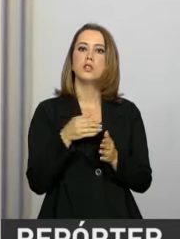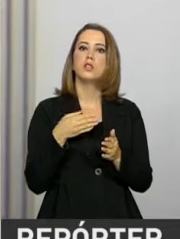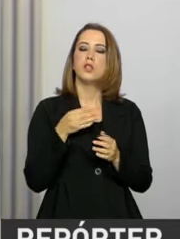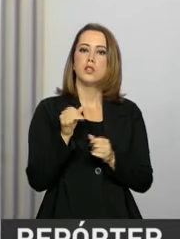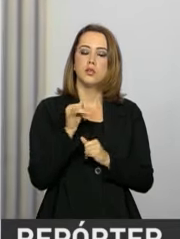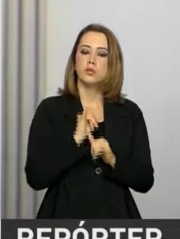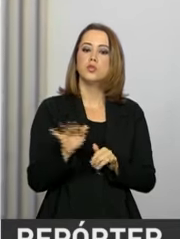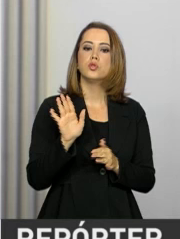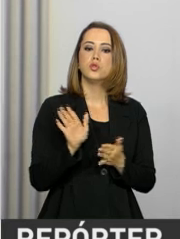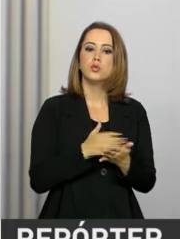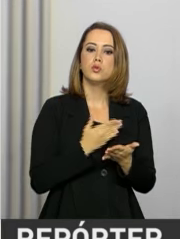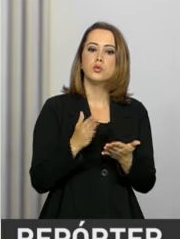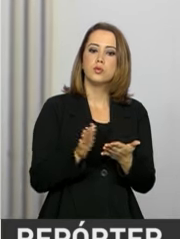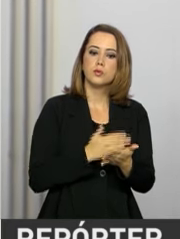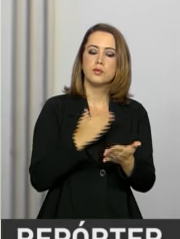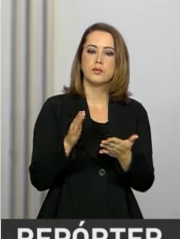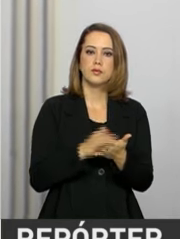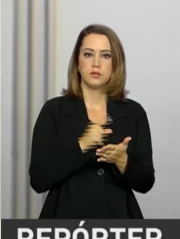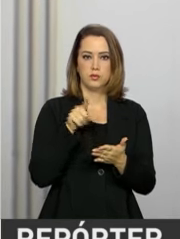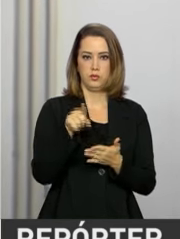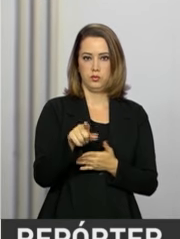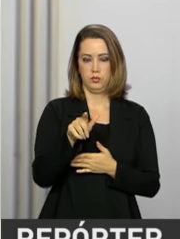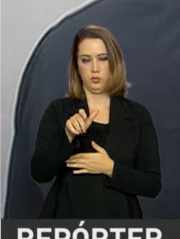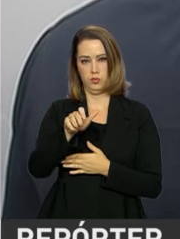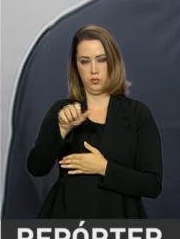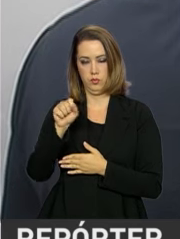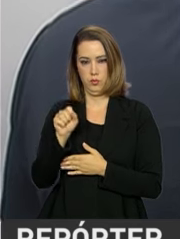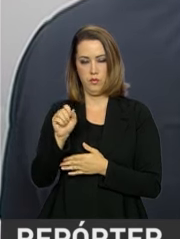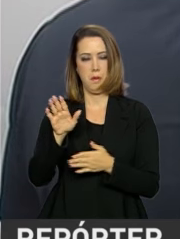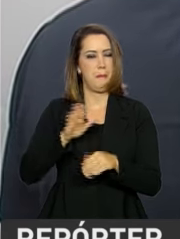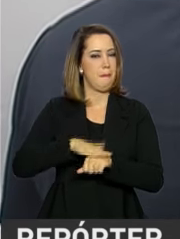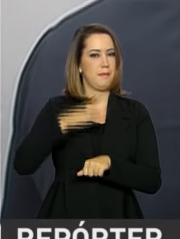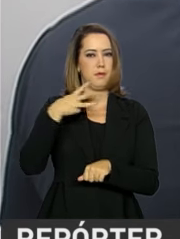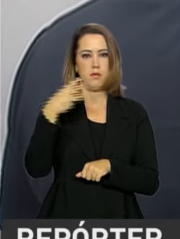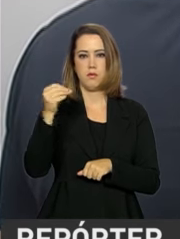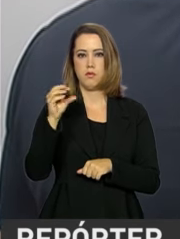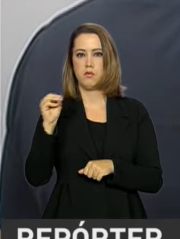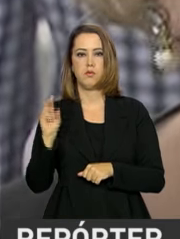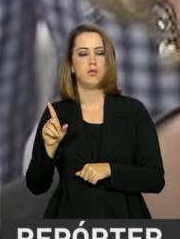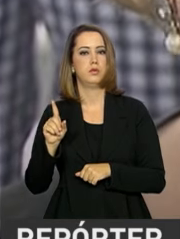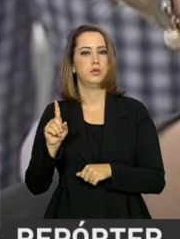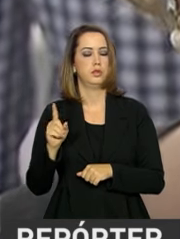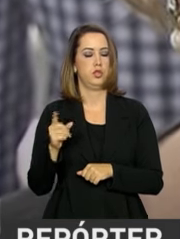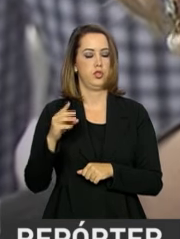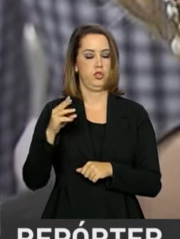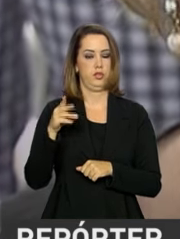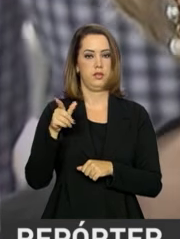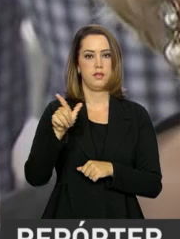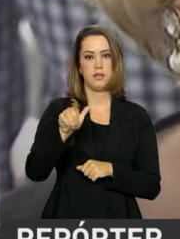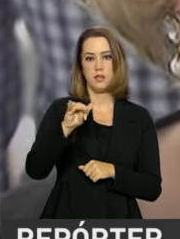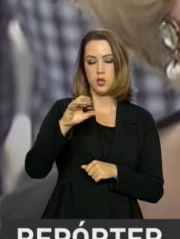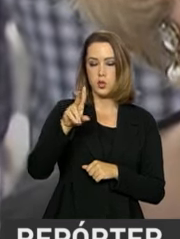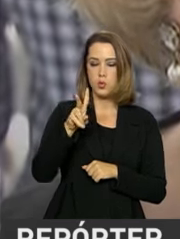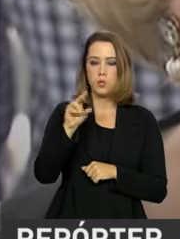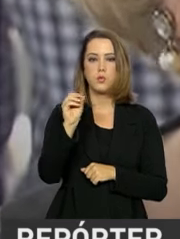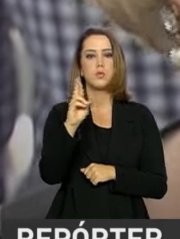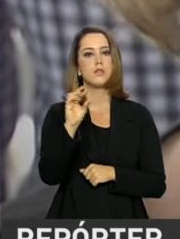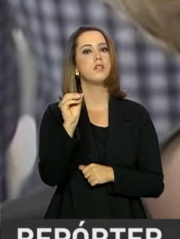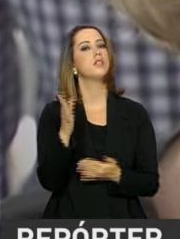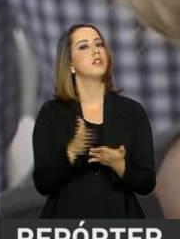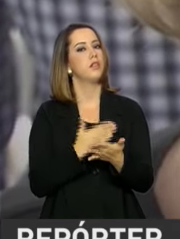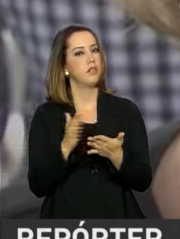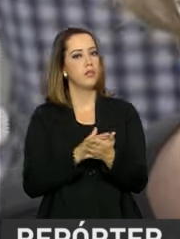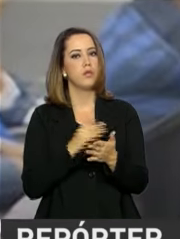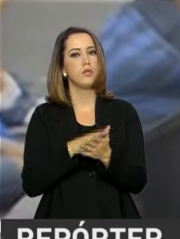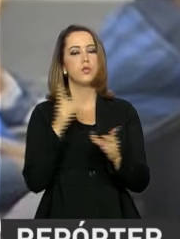com seu parceiro, o ilustrador Eliardo França, mais de 300 títulos. Para ela, o encontro ajuda a formar